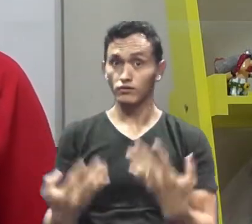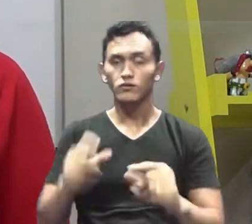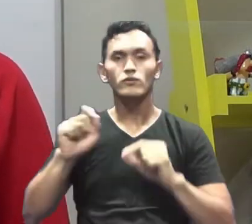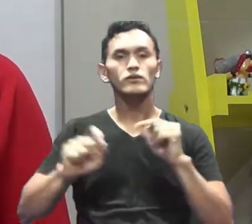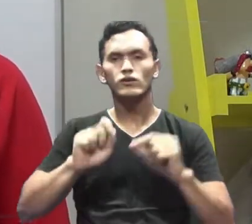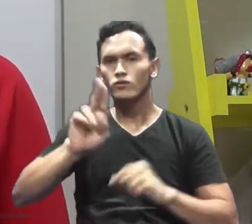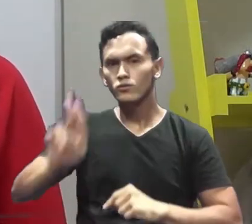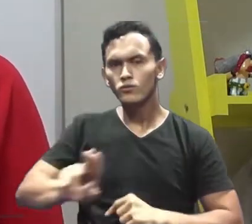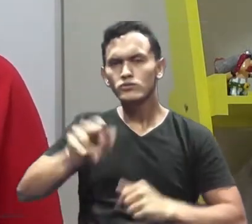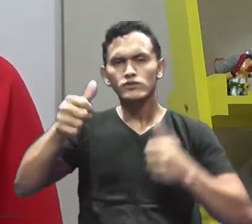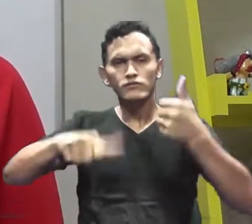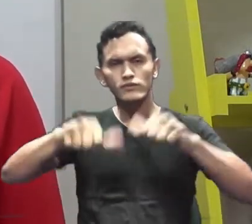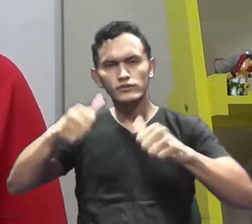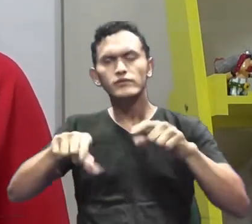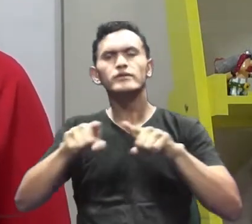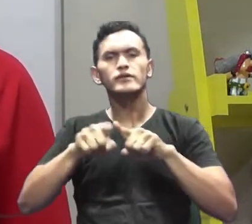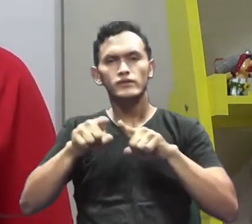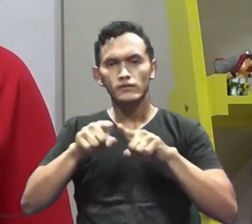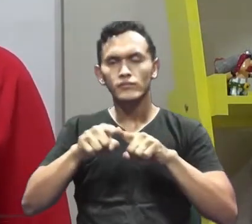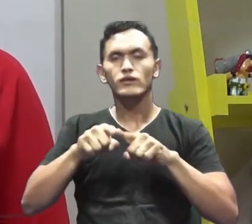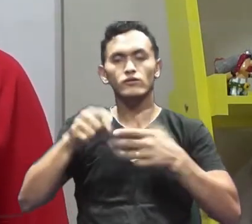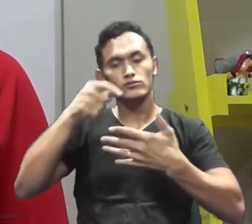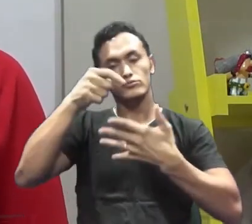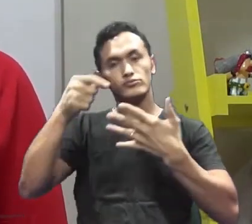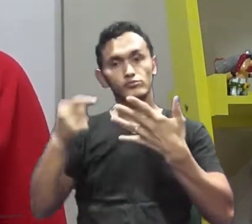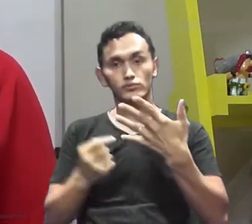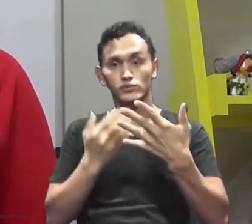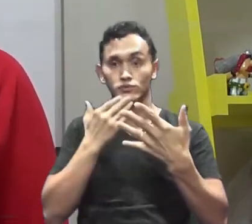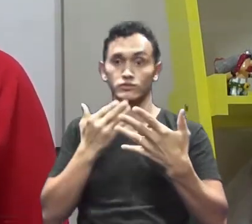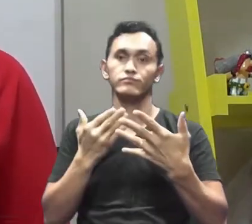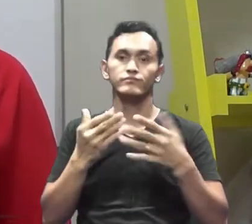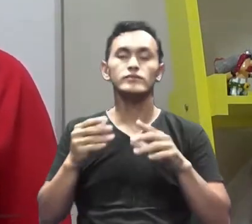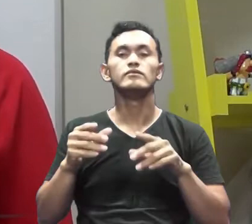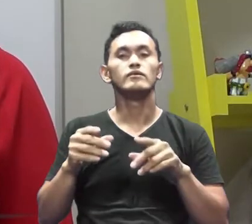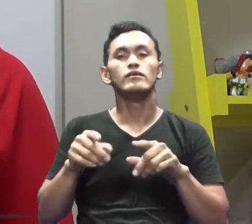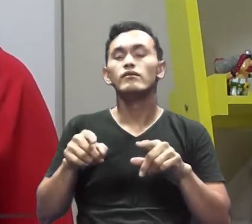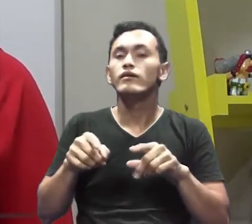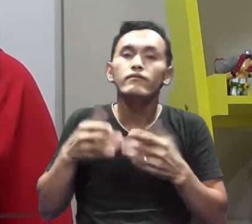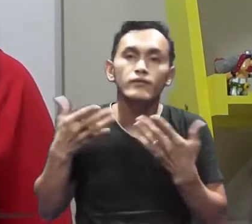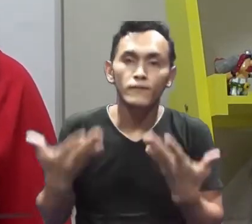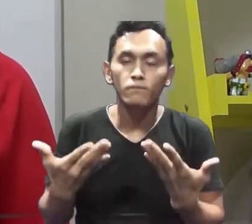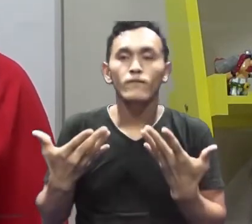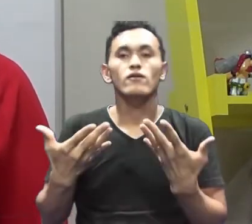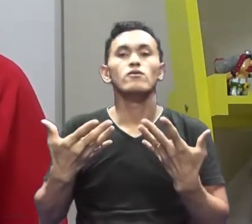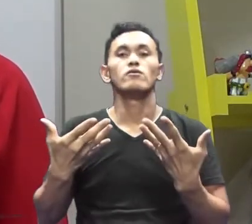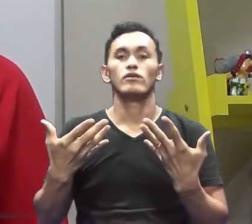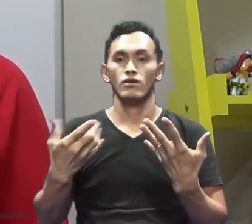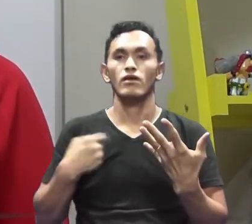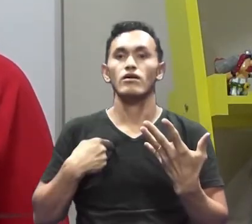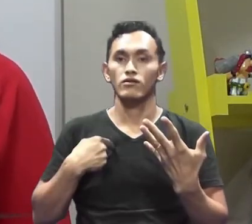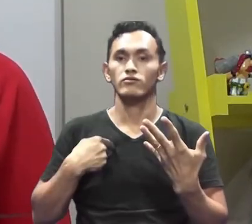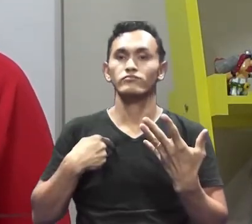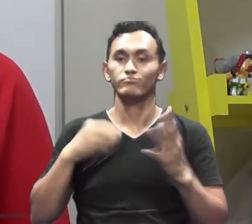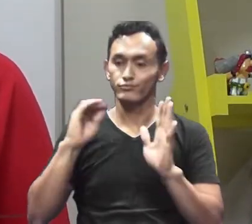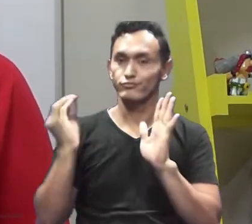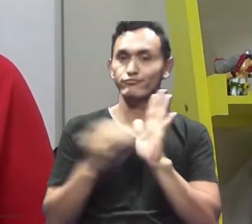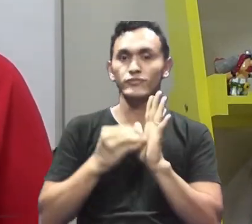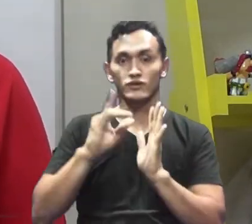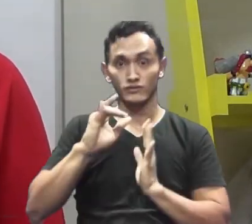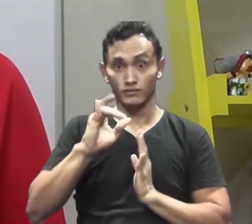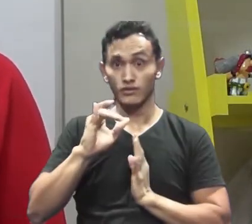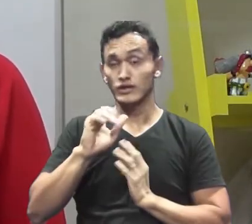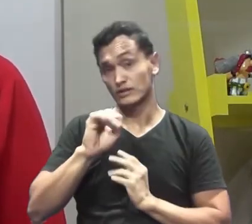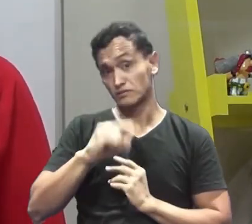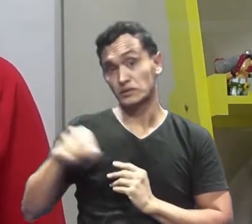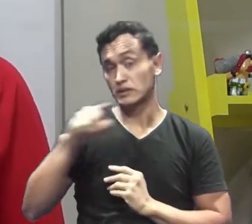em relação à função e o uso. Então, nesses quesitos de função e uso, eu fiz há pouco tempo uma postagem no